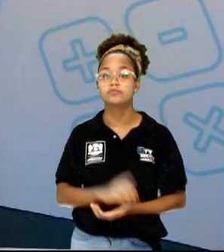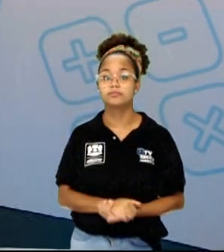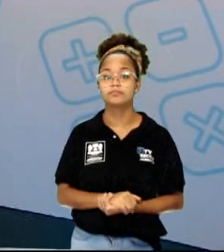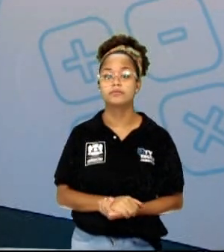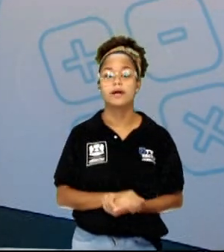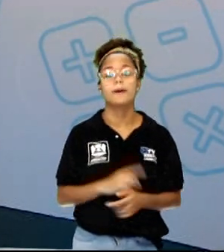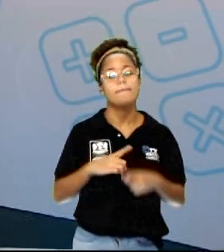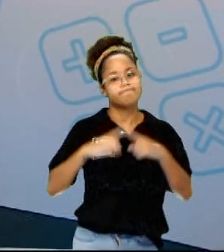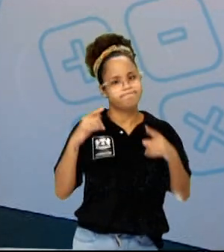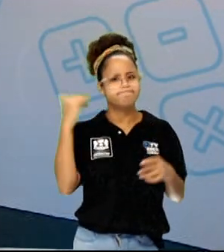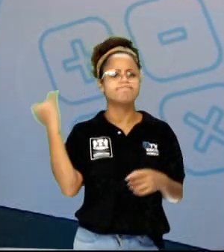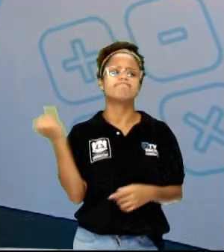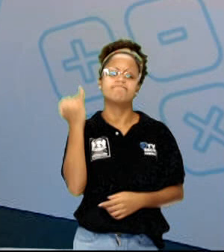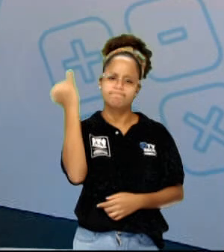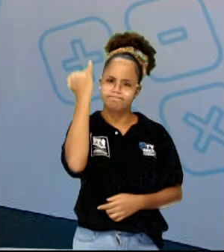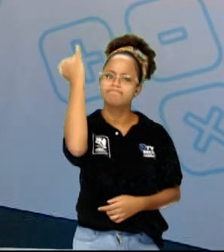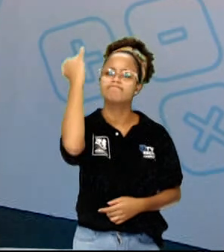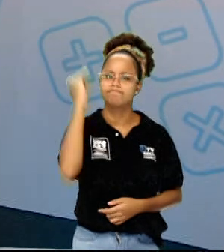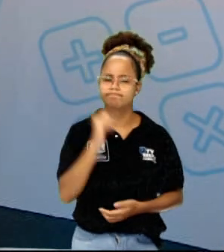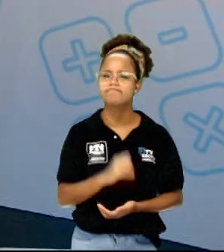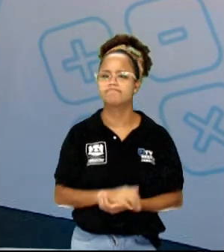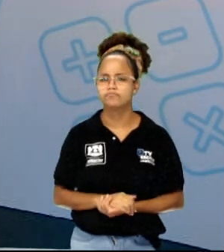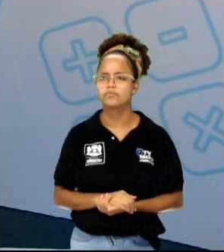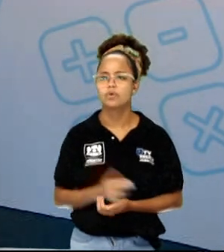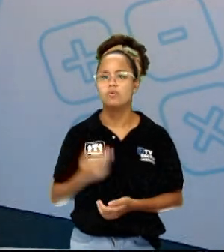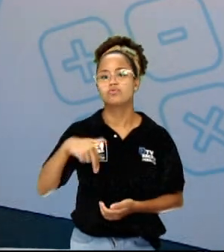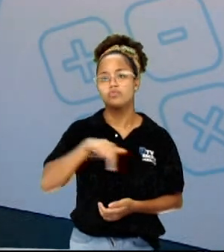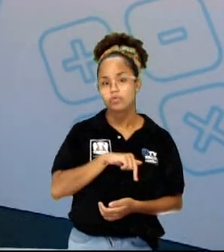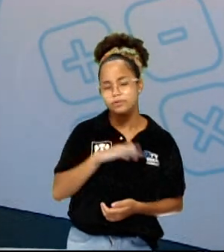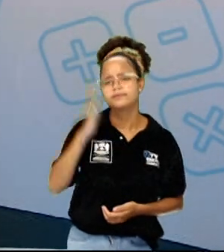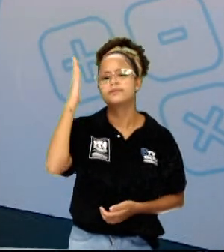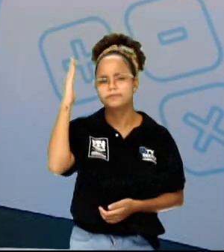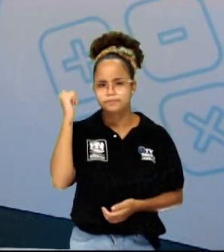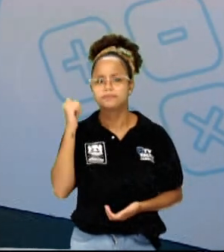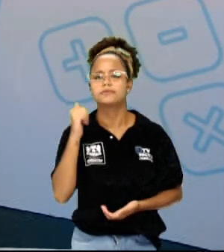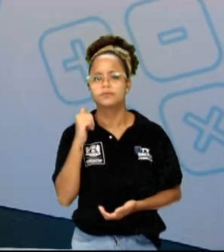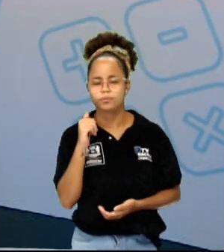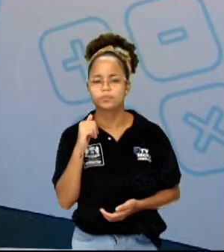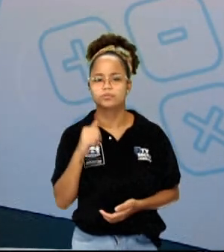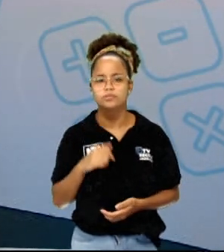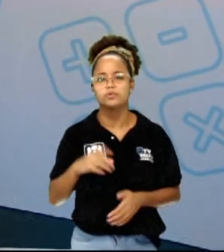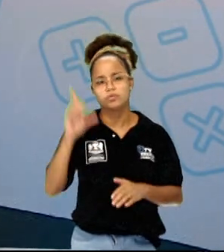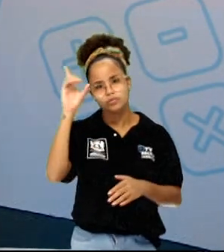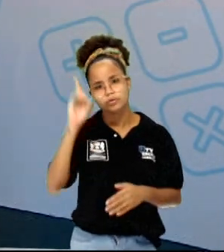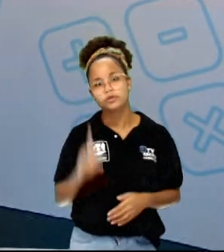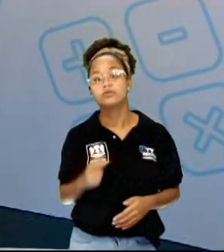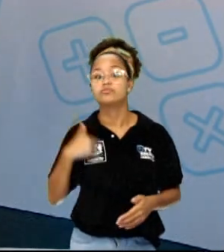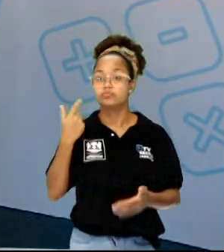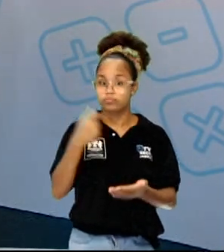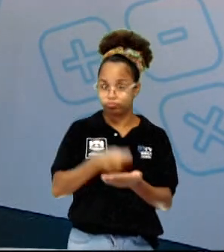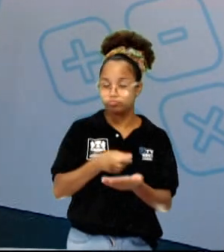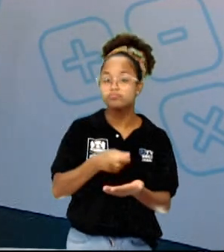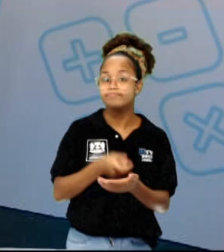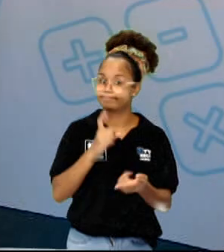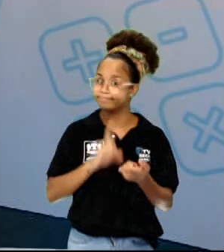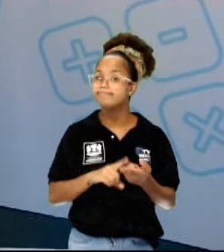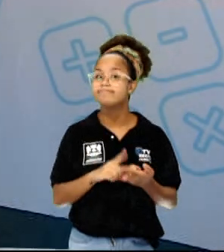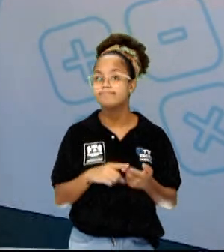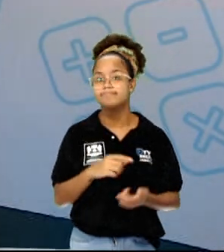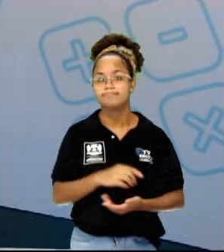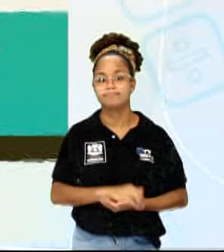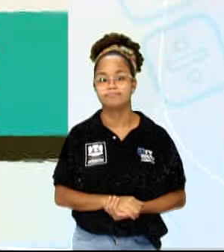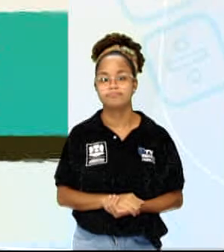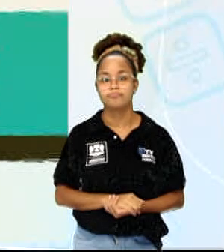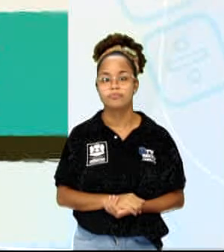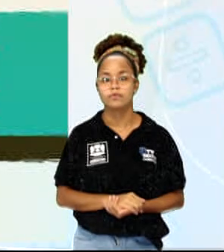Mas é importante, né, a gente tomar conhecimento dos nossos direitos e dos nossos deveres.